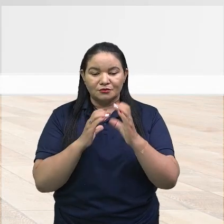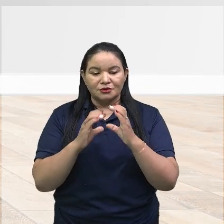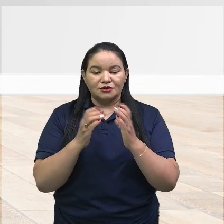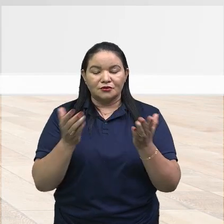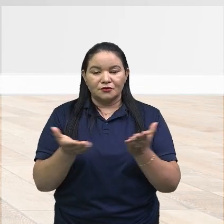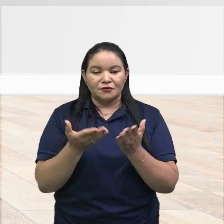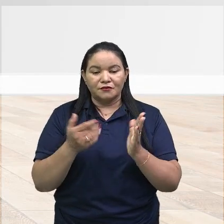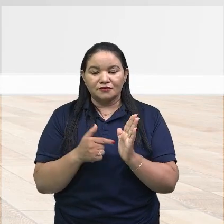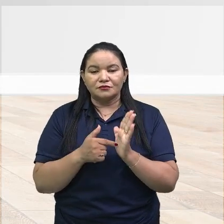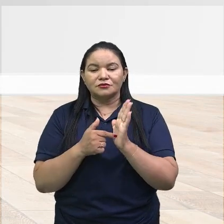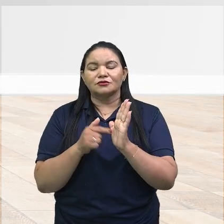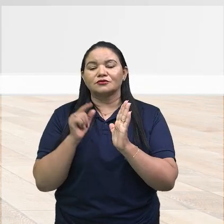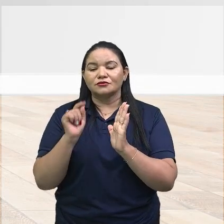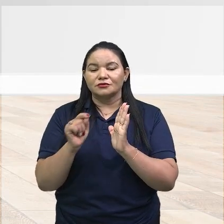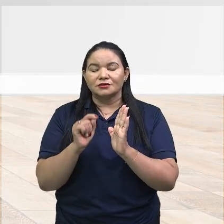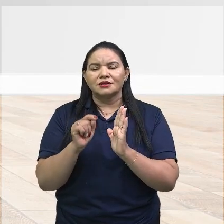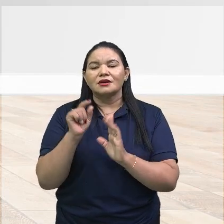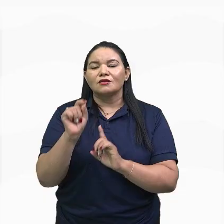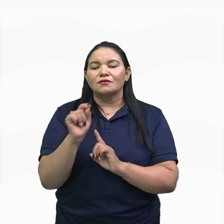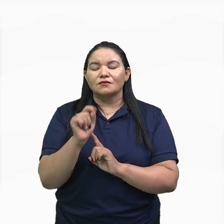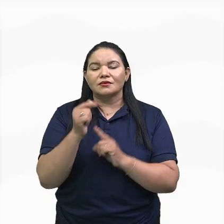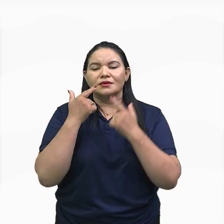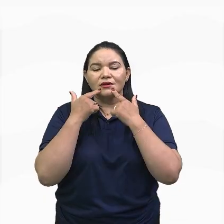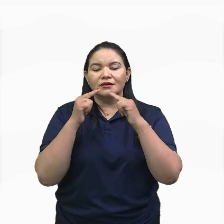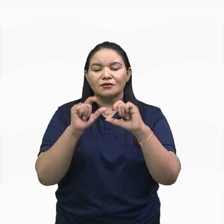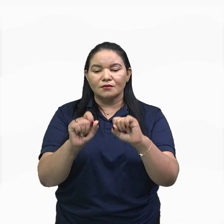mostrar para você o que é linguagem de fato.